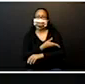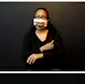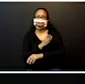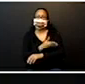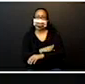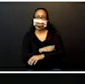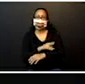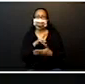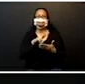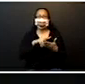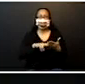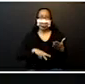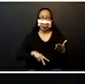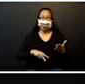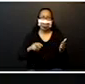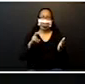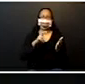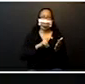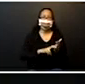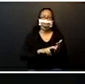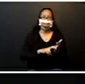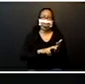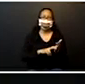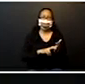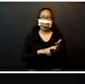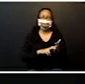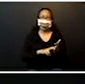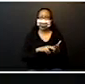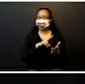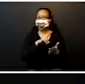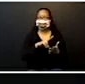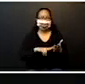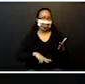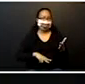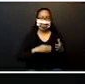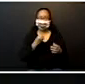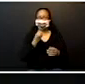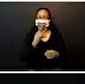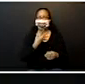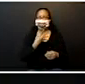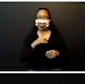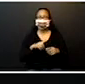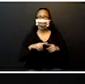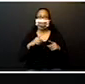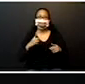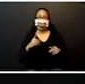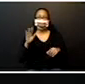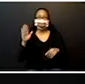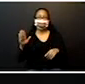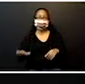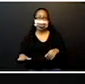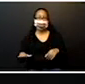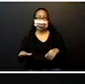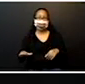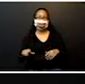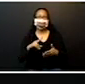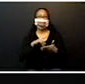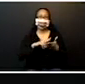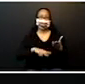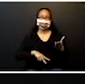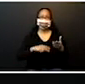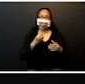leu agora de manhã e ele não foi bem. Mas à tarde, depois que ele treinar, ele lerá bem o